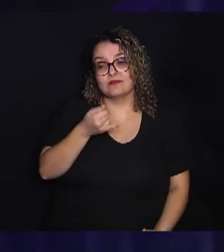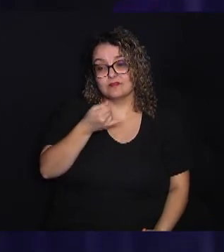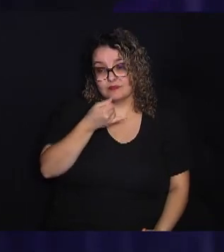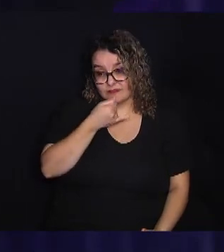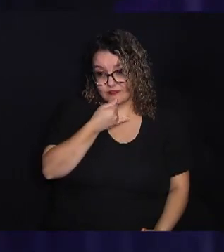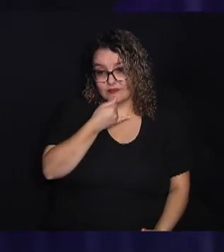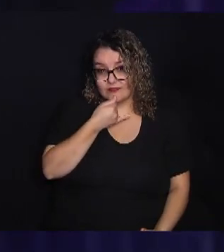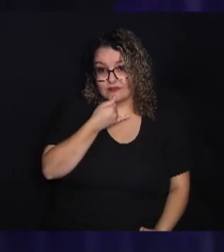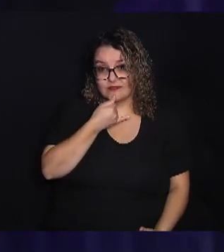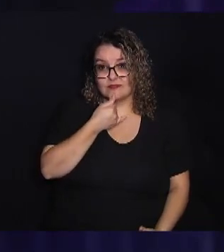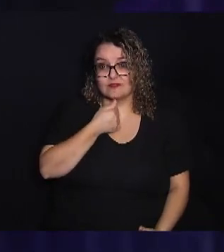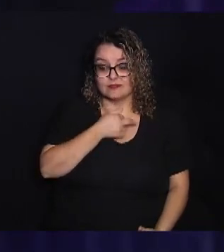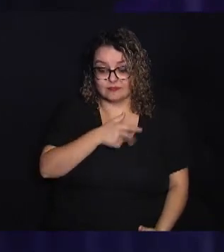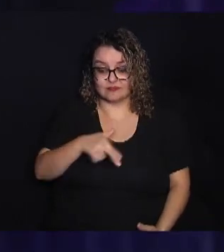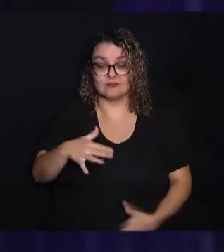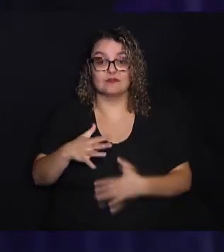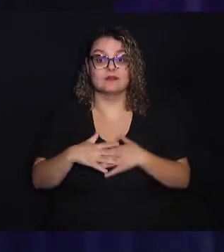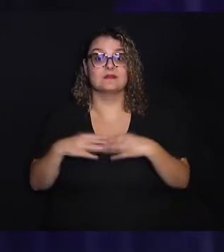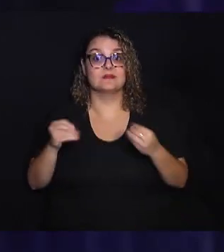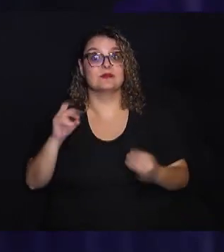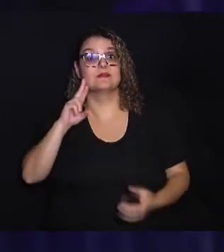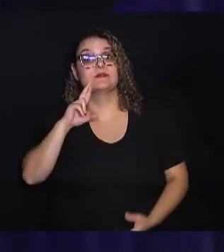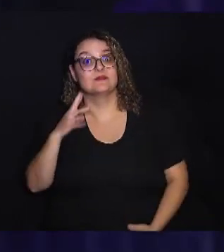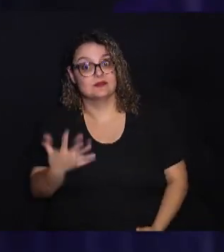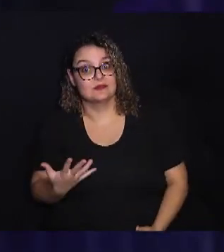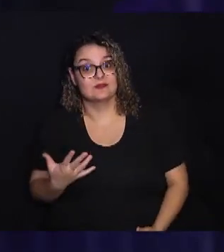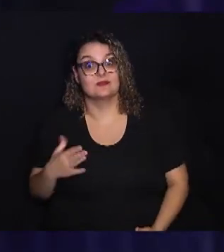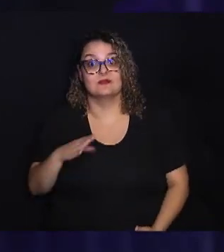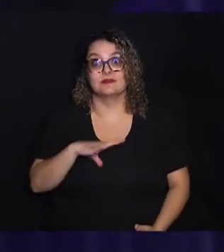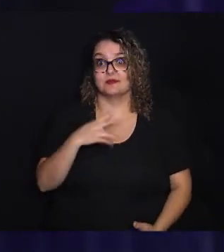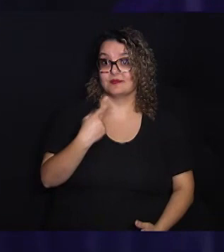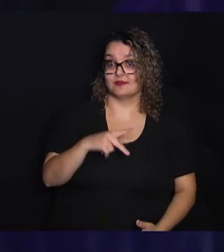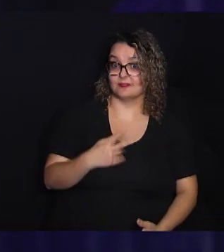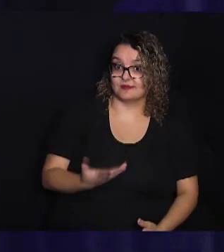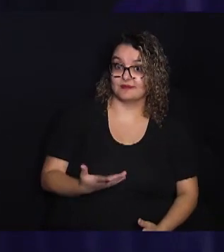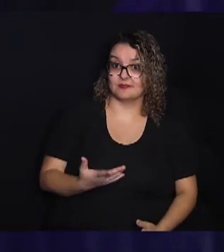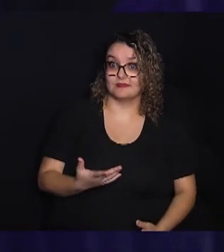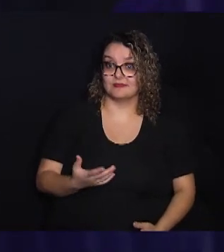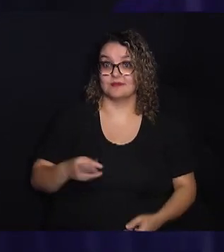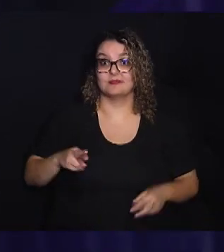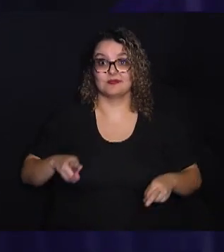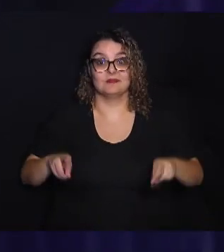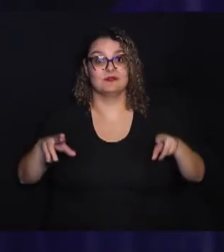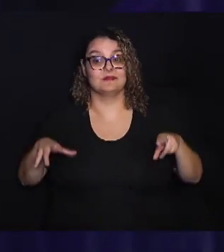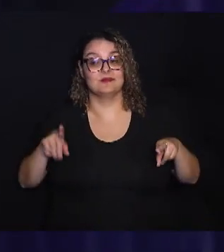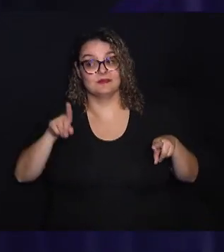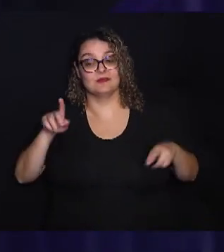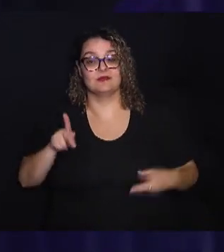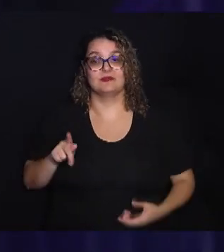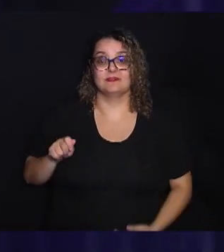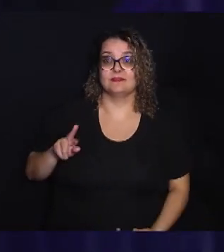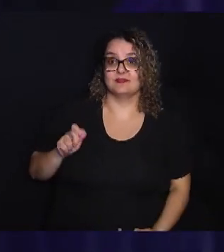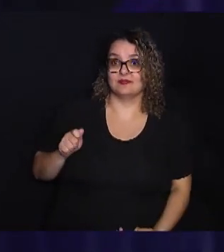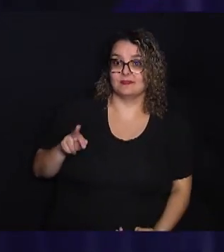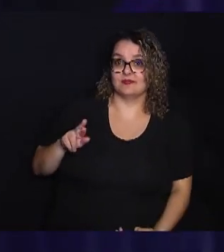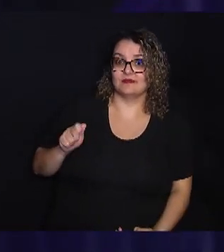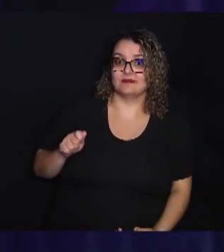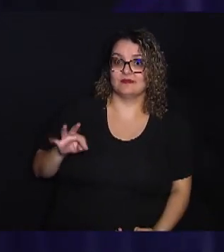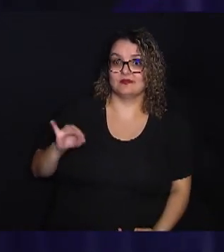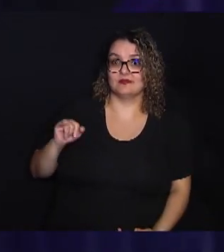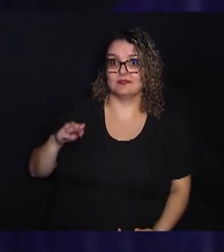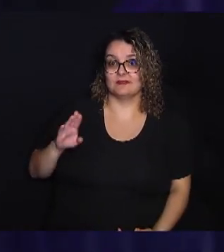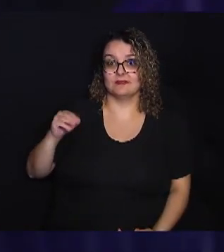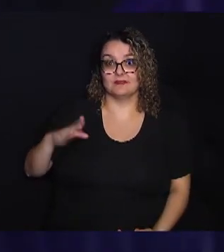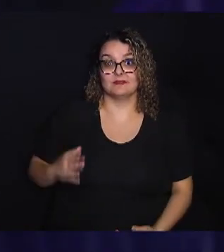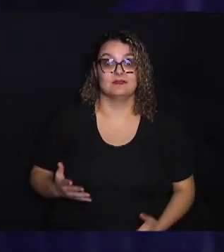em busca de uma cura, de uma solução para a cidade dela, e ela vai para o reino de Pararatimbum. O espetáculo é sensacional, vale